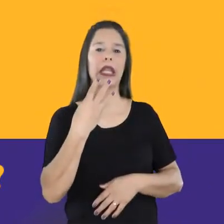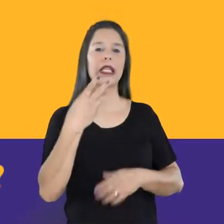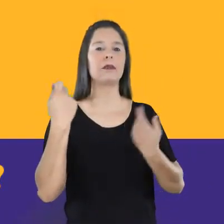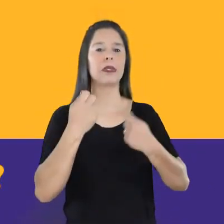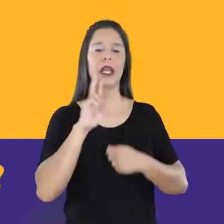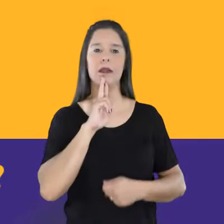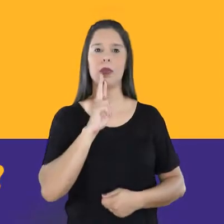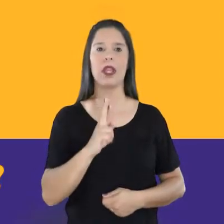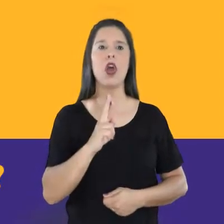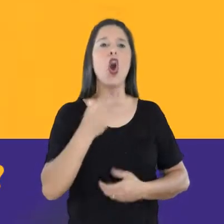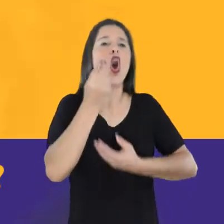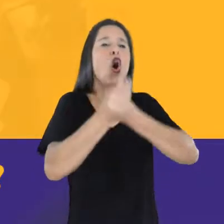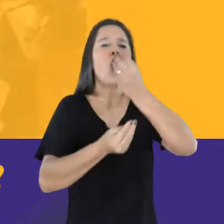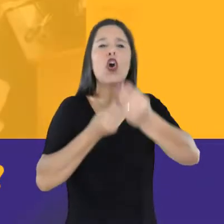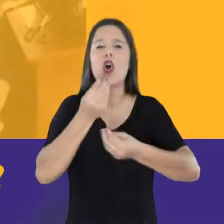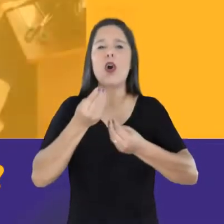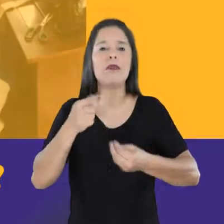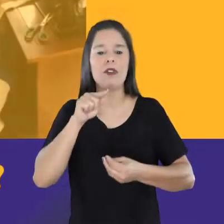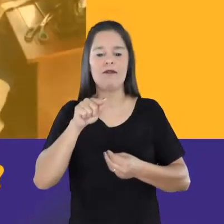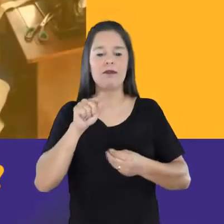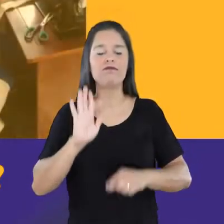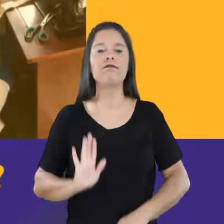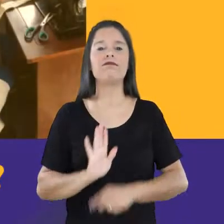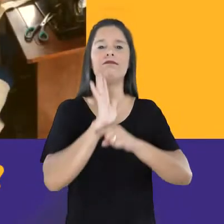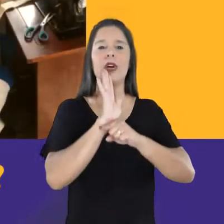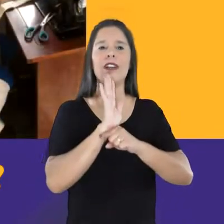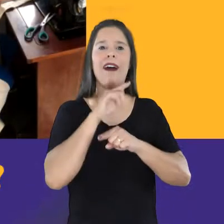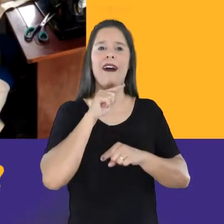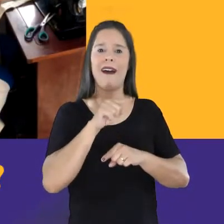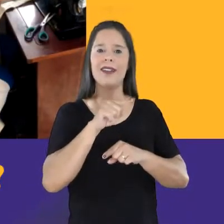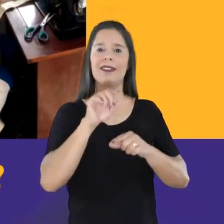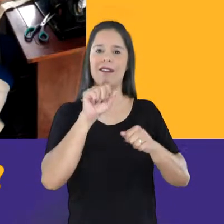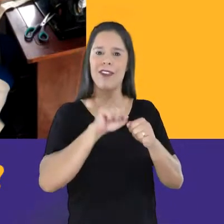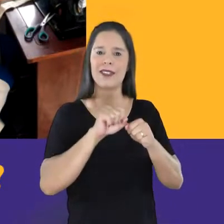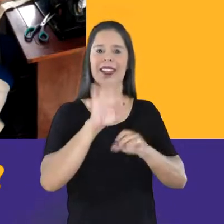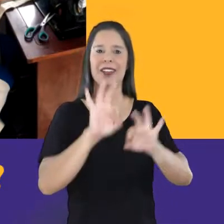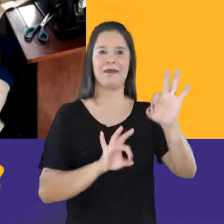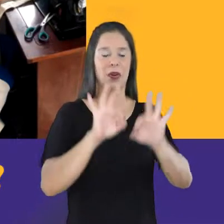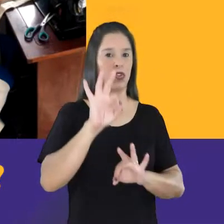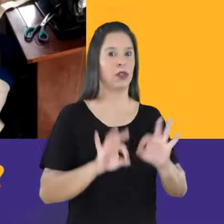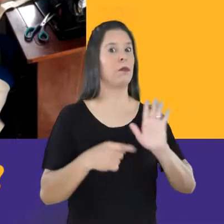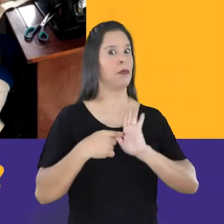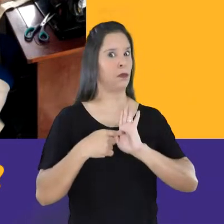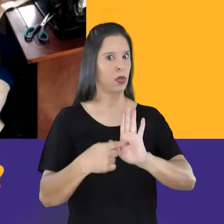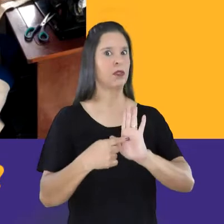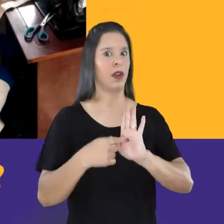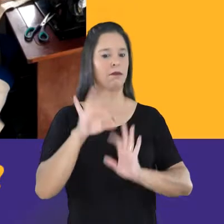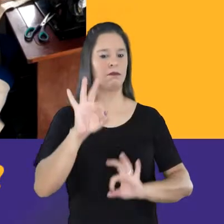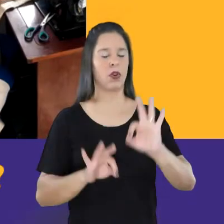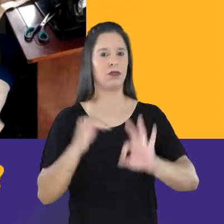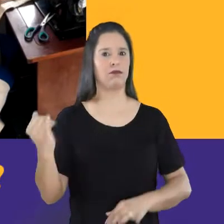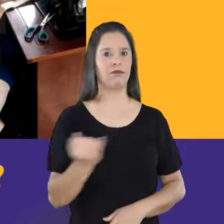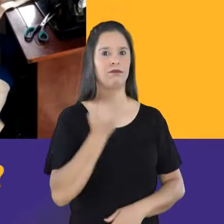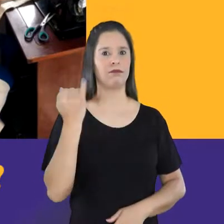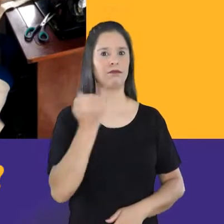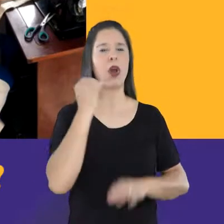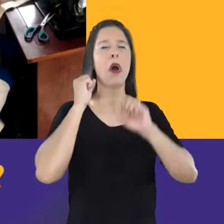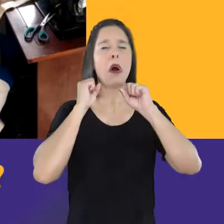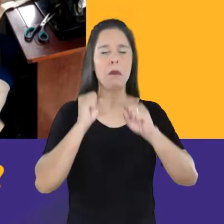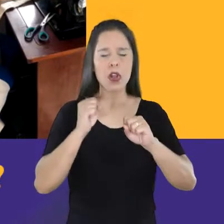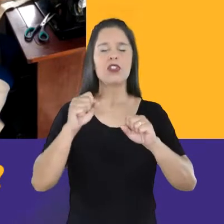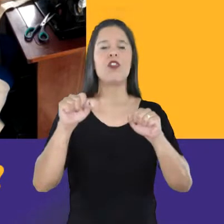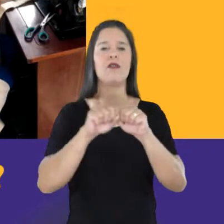negras, que infelizmente também enfrentam ainda outros desafios, como taxas de mortalidade maiores e menor acesso à